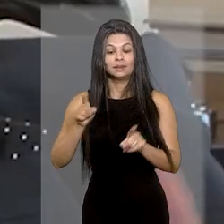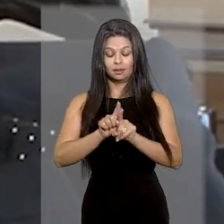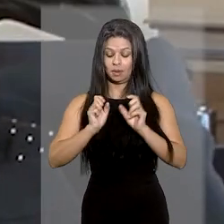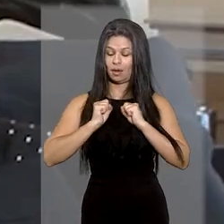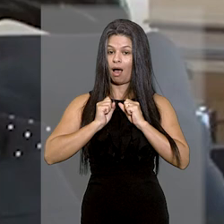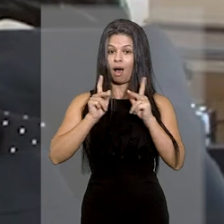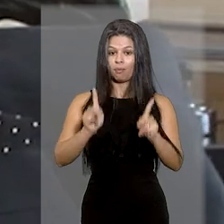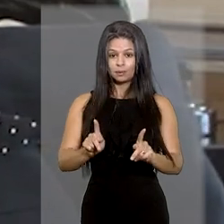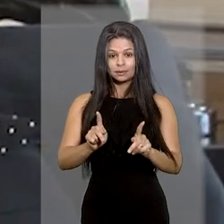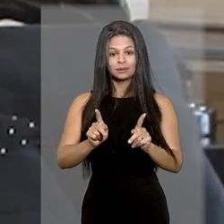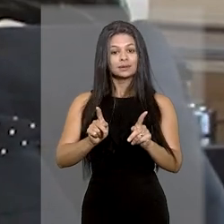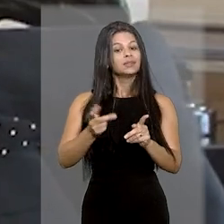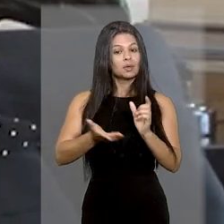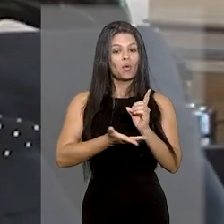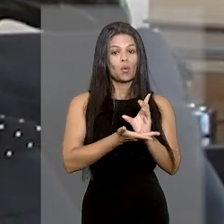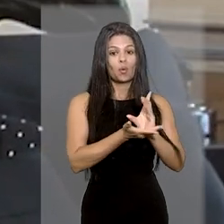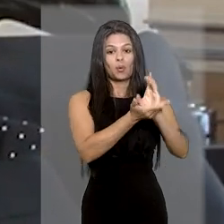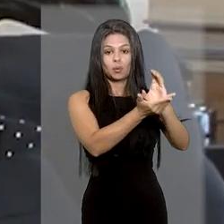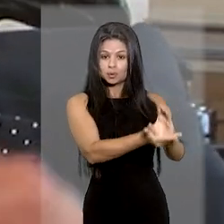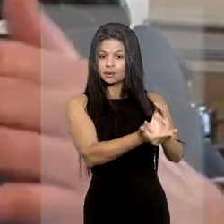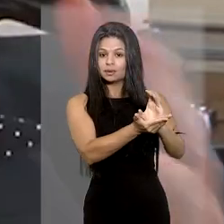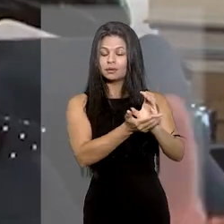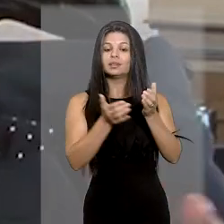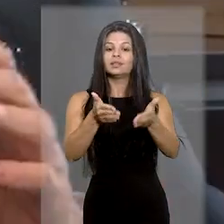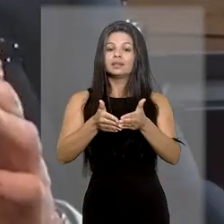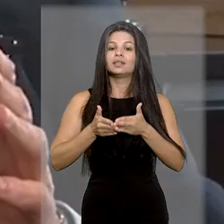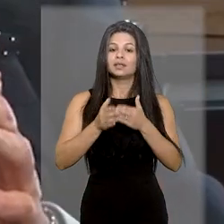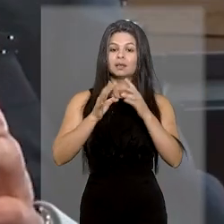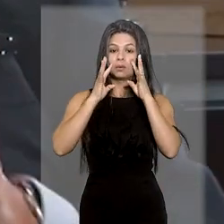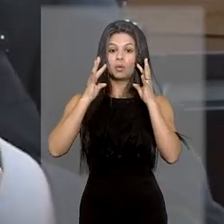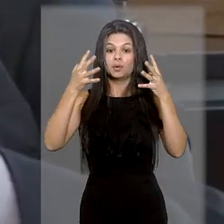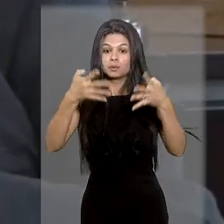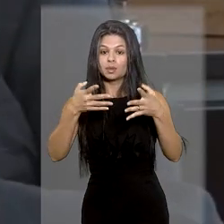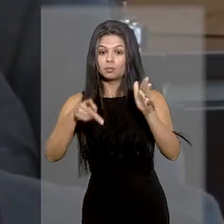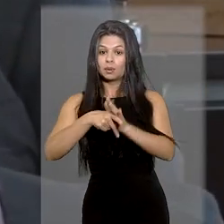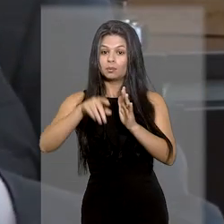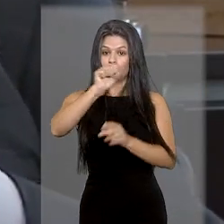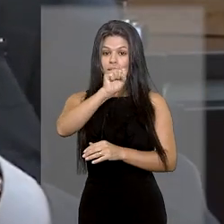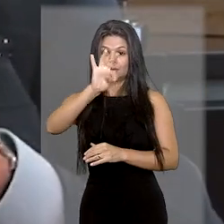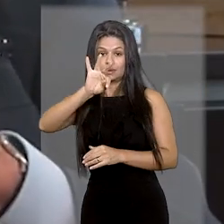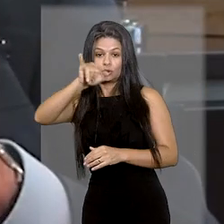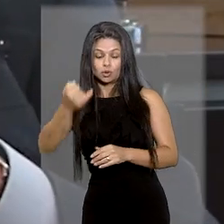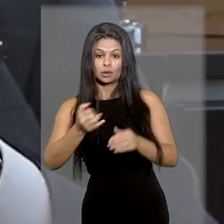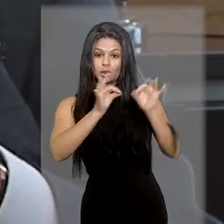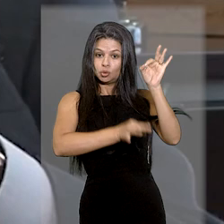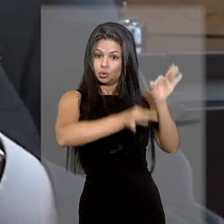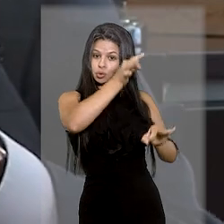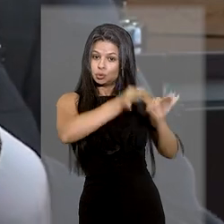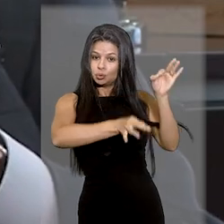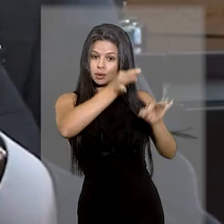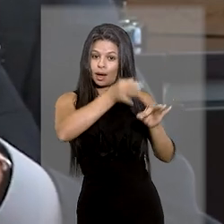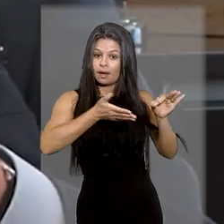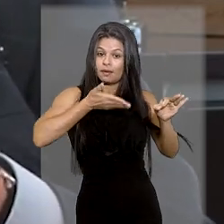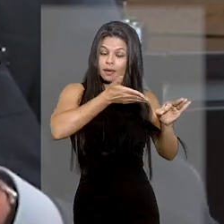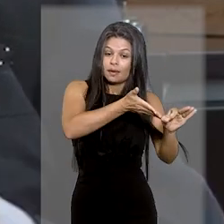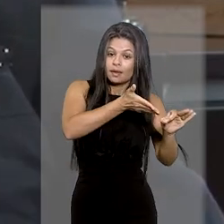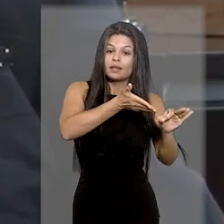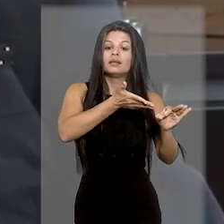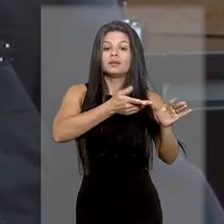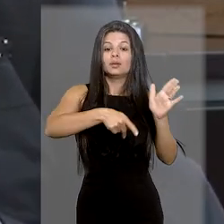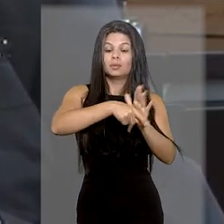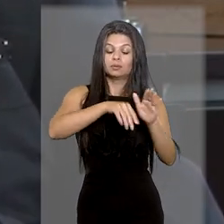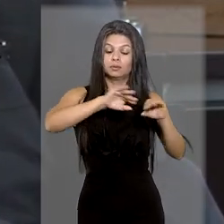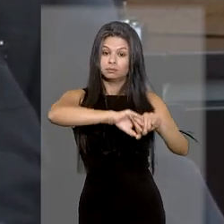da aposentadoria o conselheiro buscava o reconhecimento da incompetência do STJ para julgá-lo e consequentemente